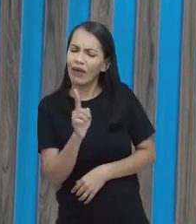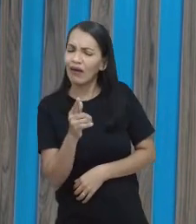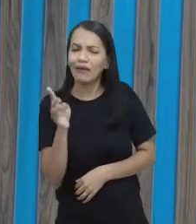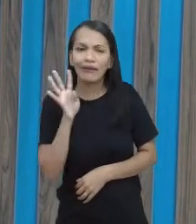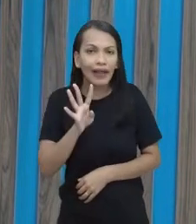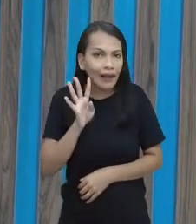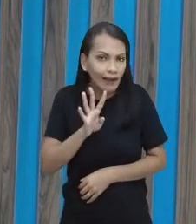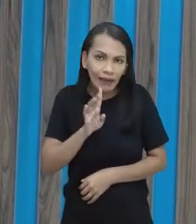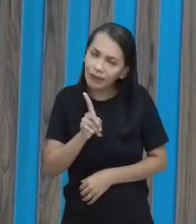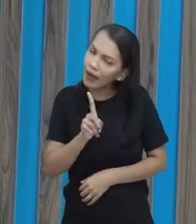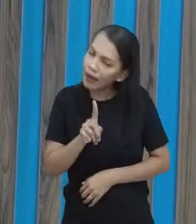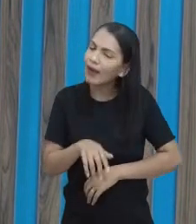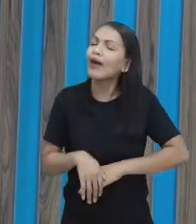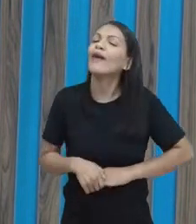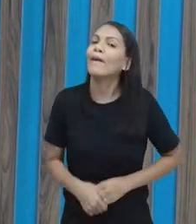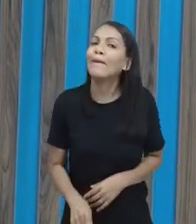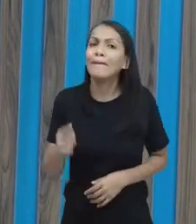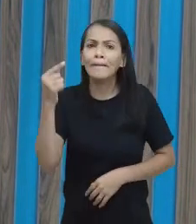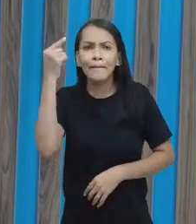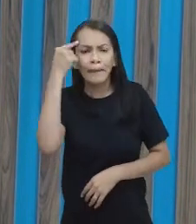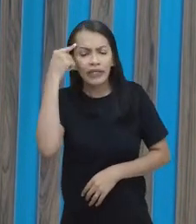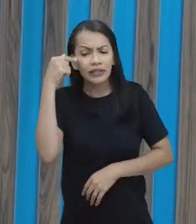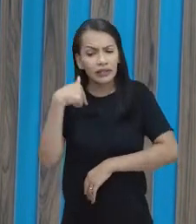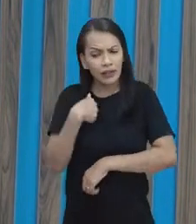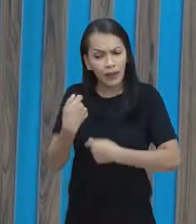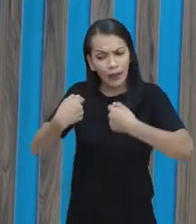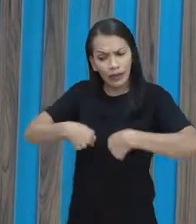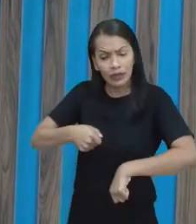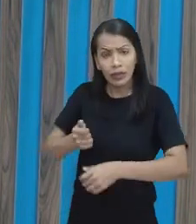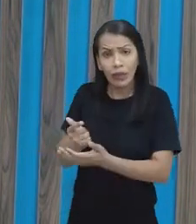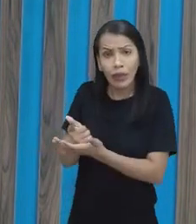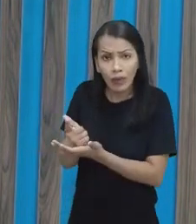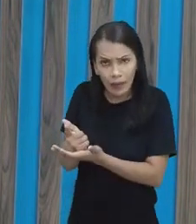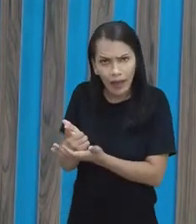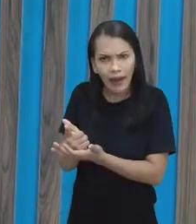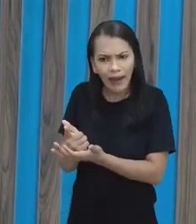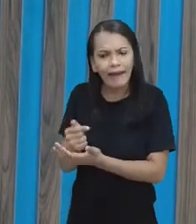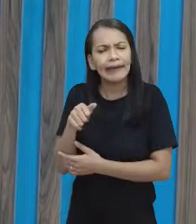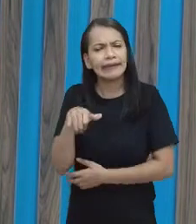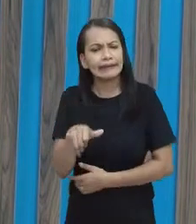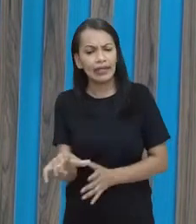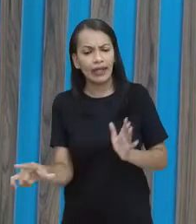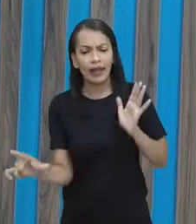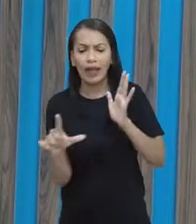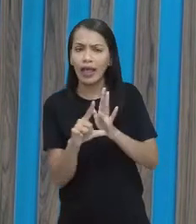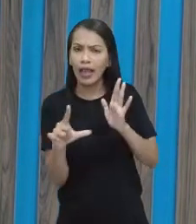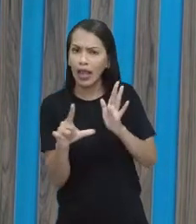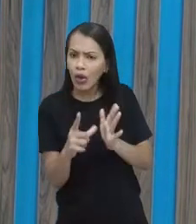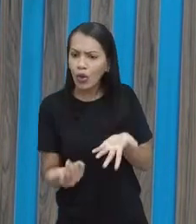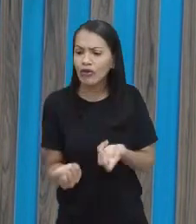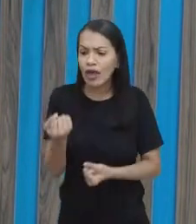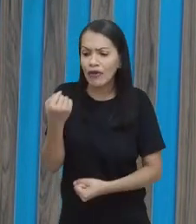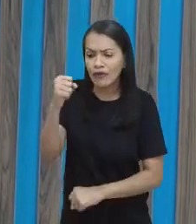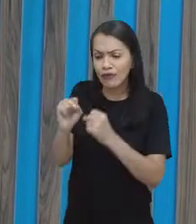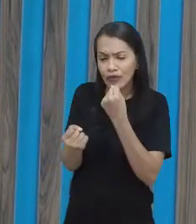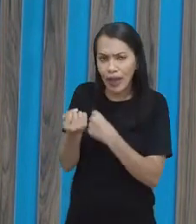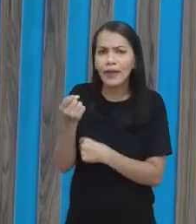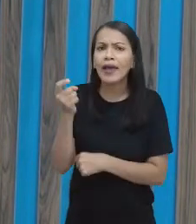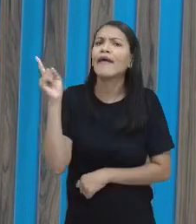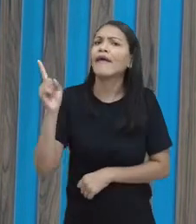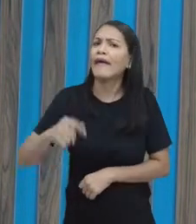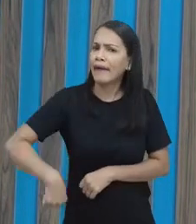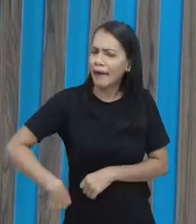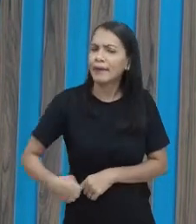gente pense sempre, será que eu devo comprar? Será que essa loja, né, essa indústria é uma indústria